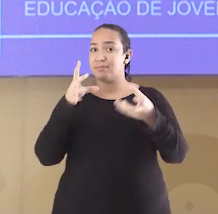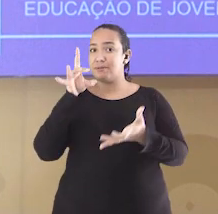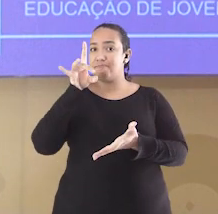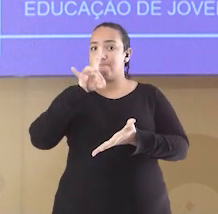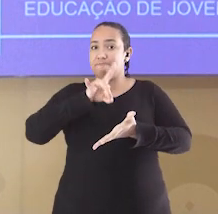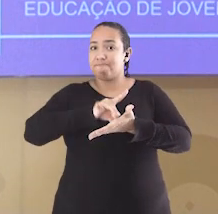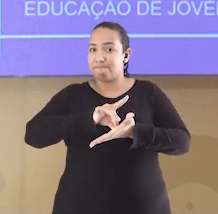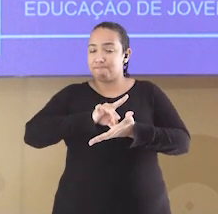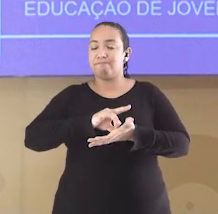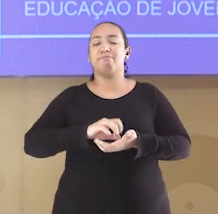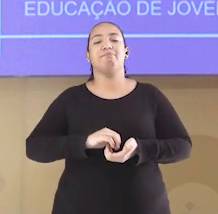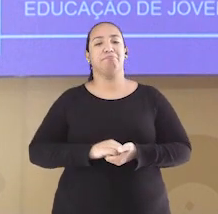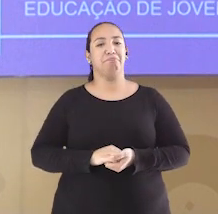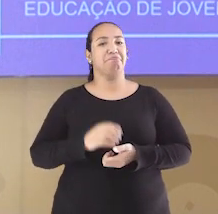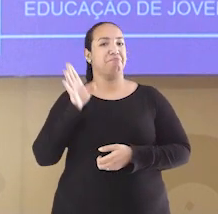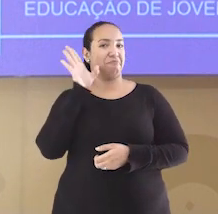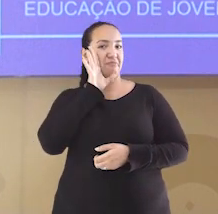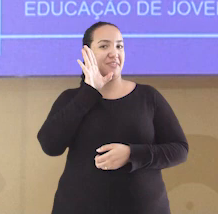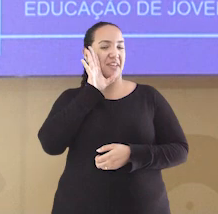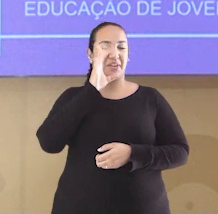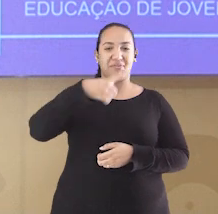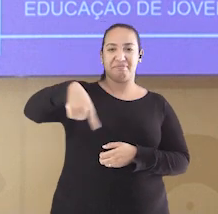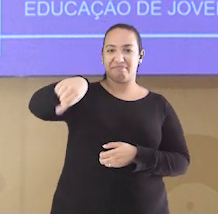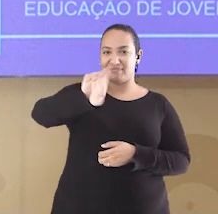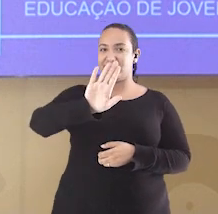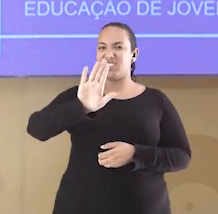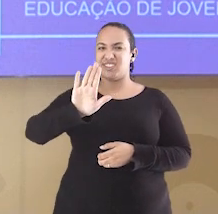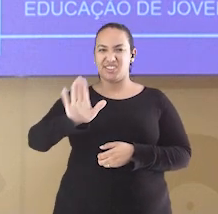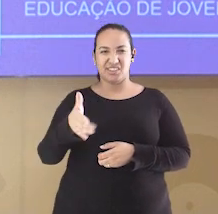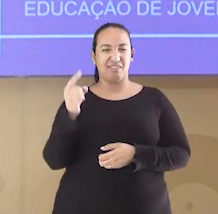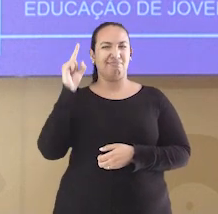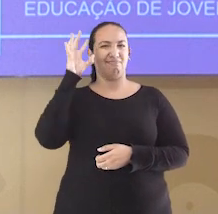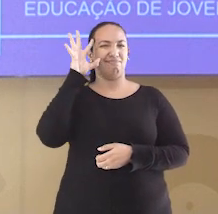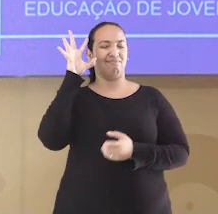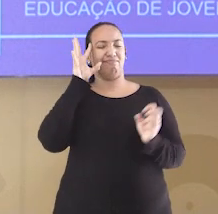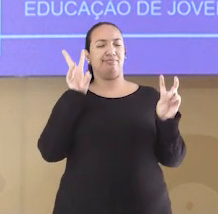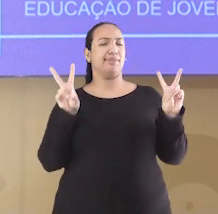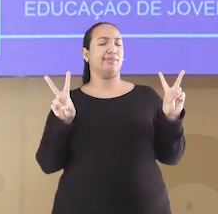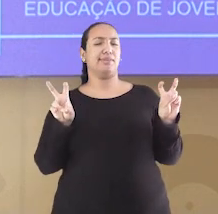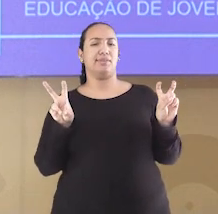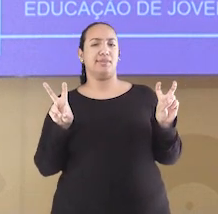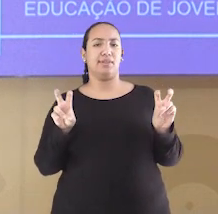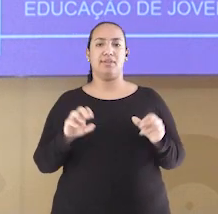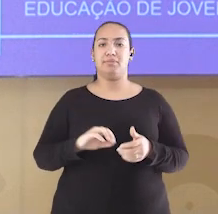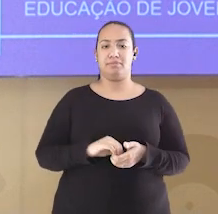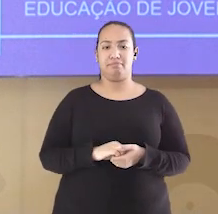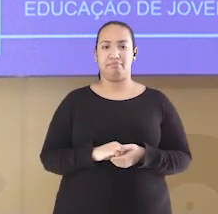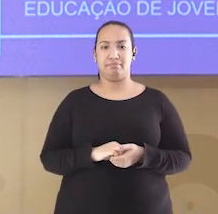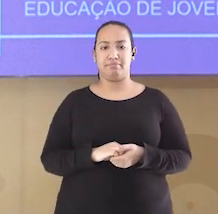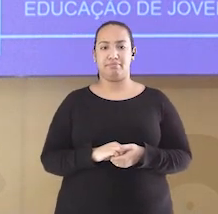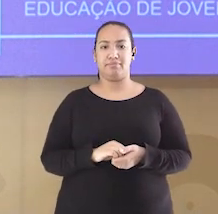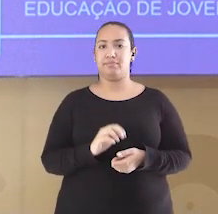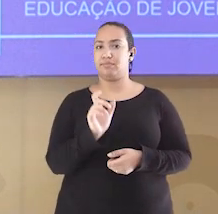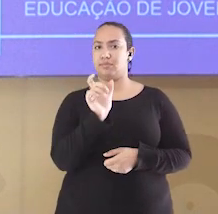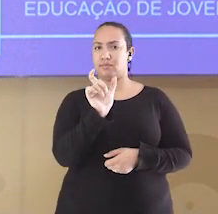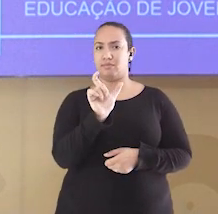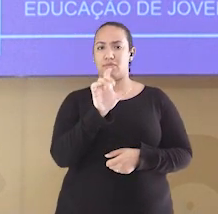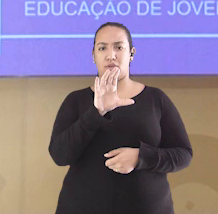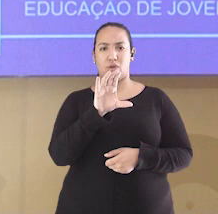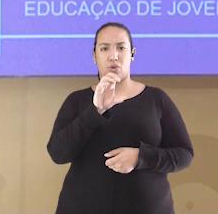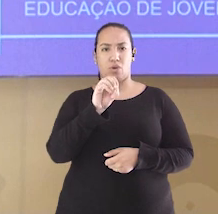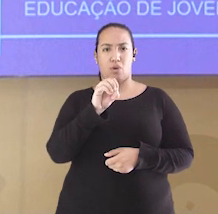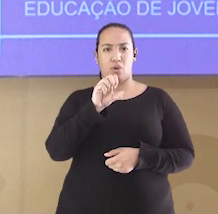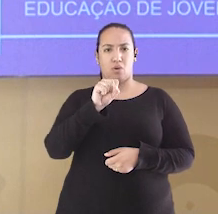realidade. Muito legal, né? Você já havia pensado sobre este tema? E a palavra cosmovisão,